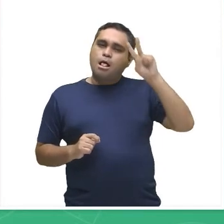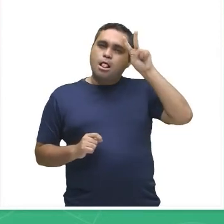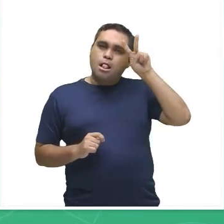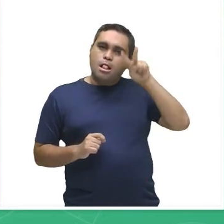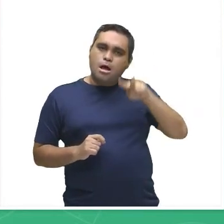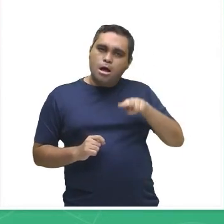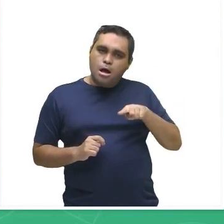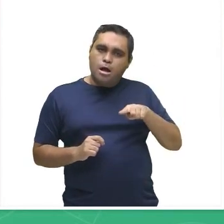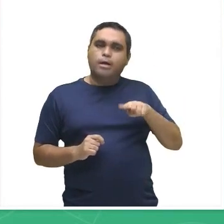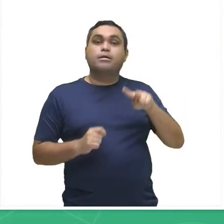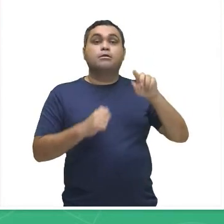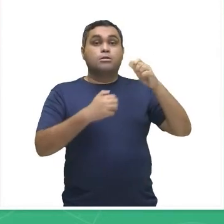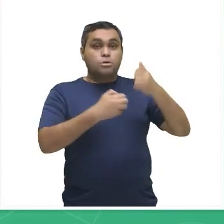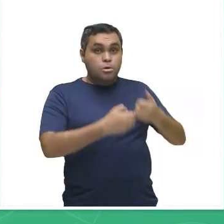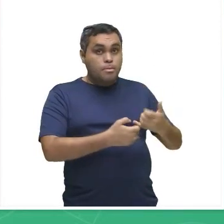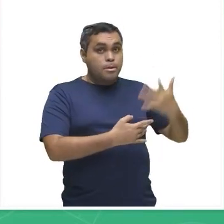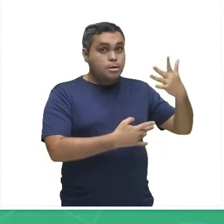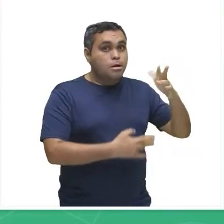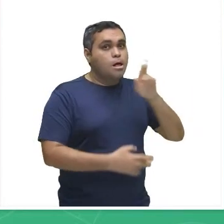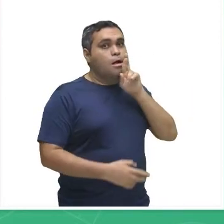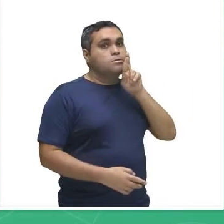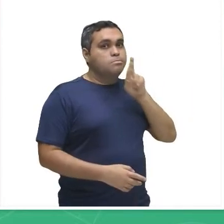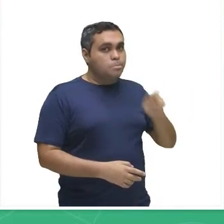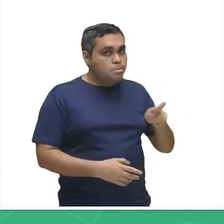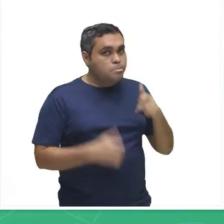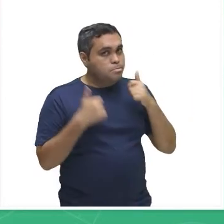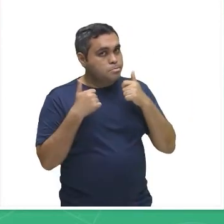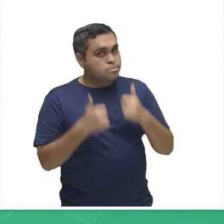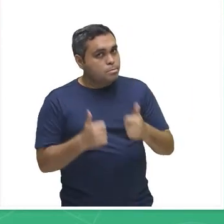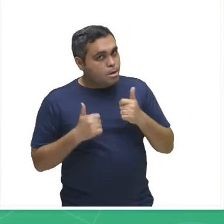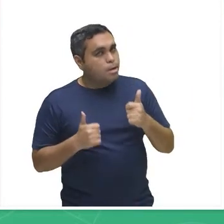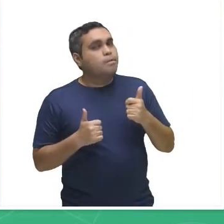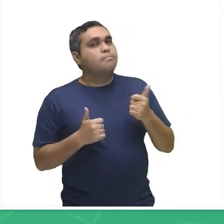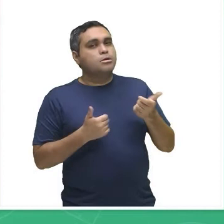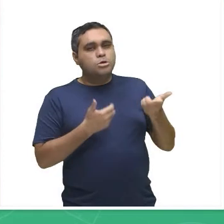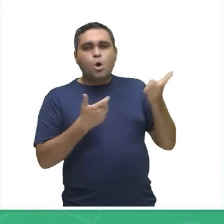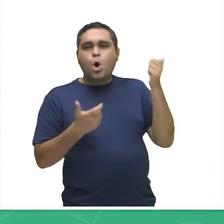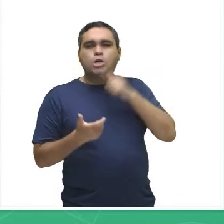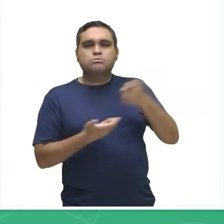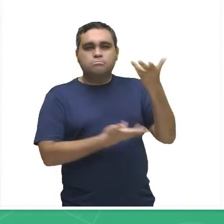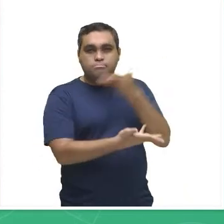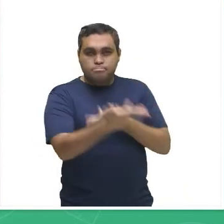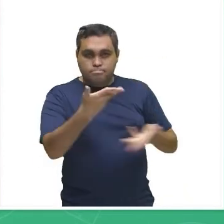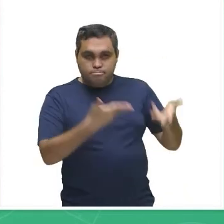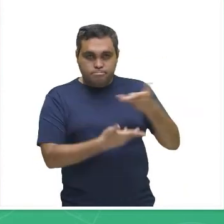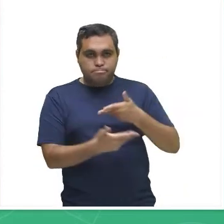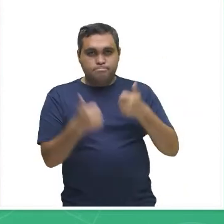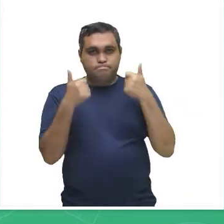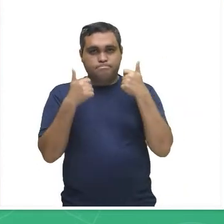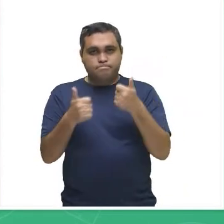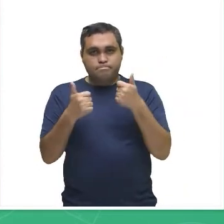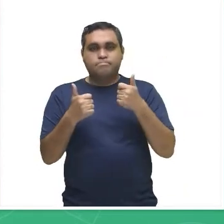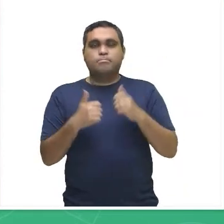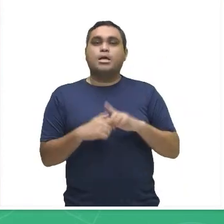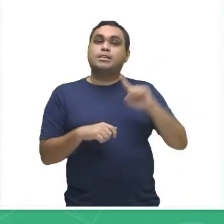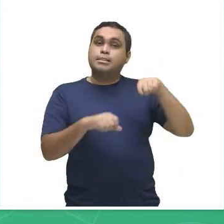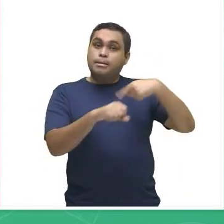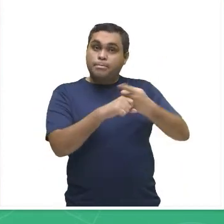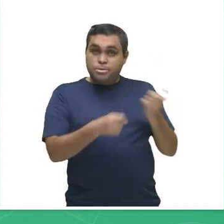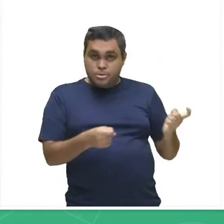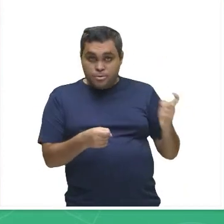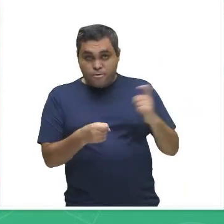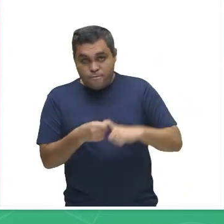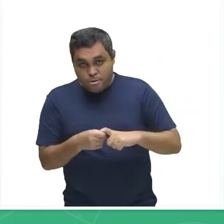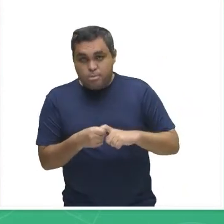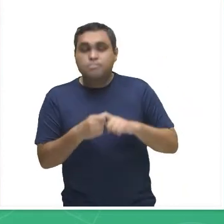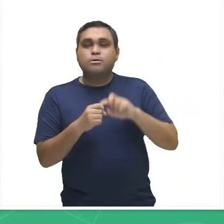a resposta no nosso chat para que a gente possa interagir, ok? Então, daqui a pouco eu estou de volta para a